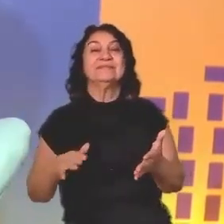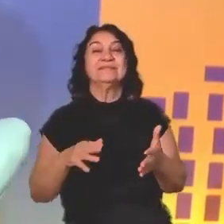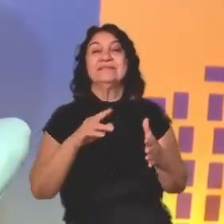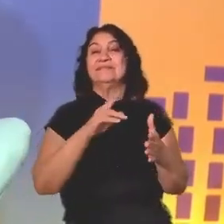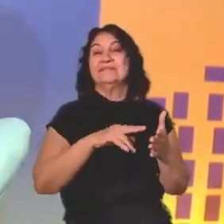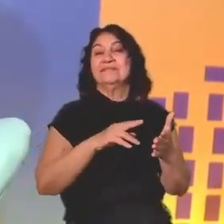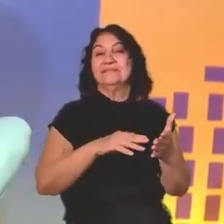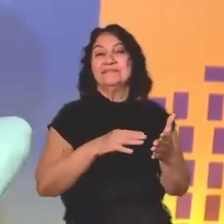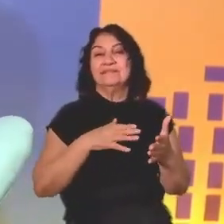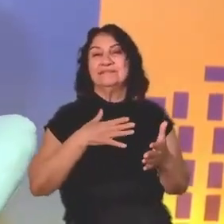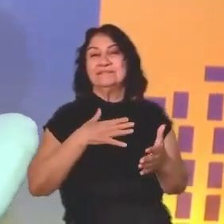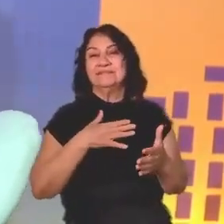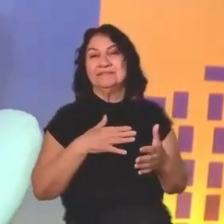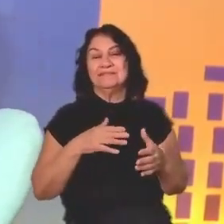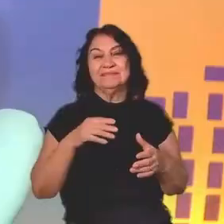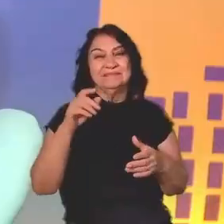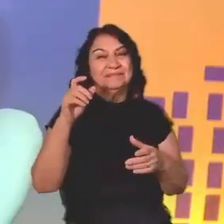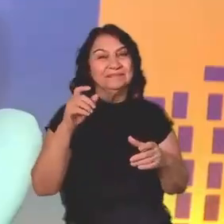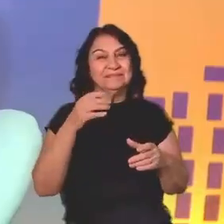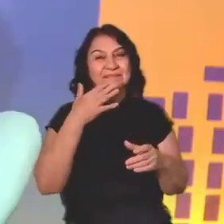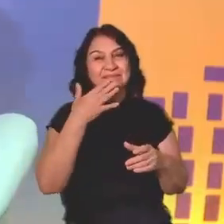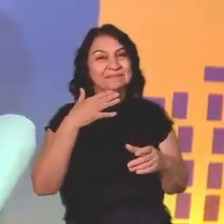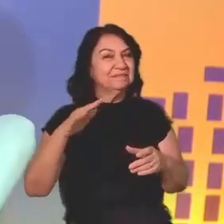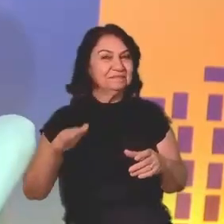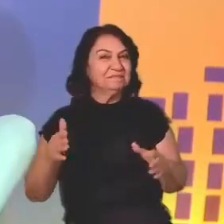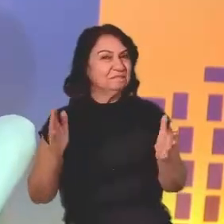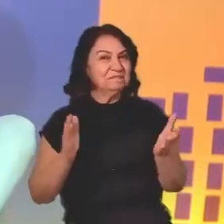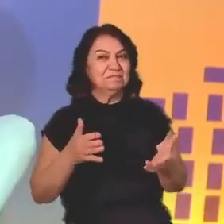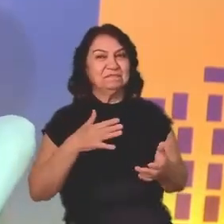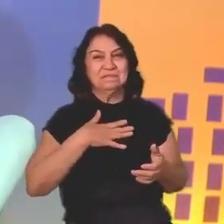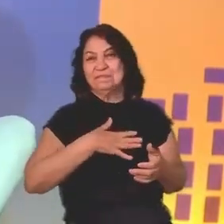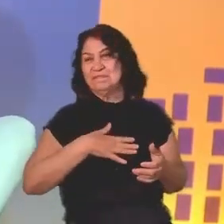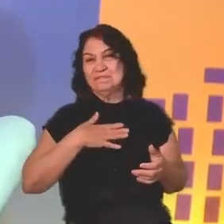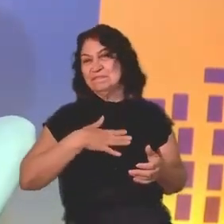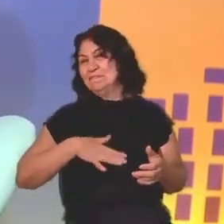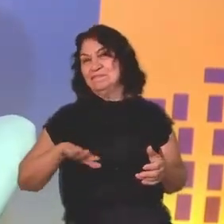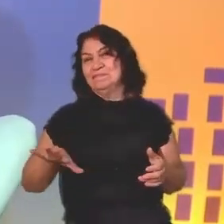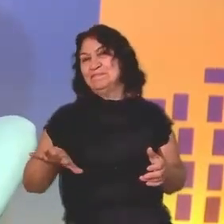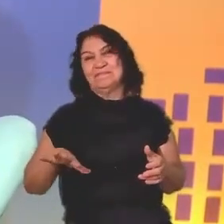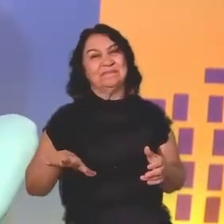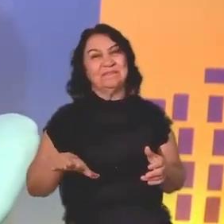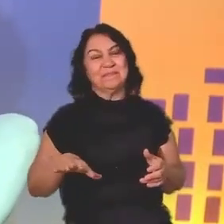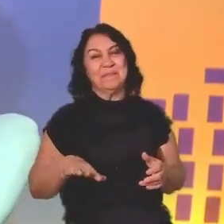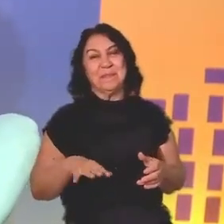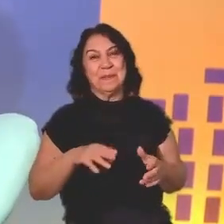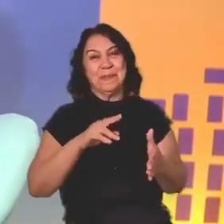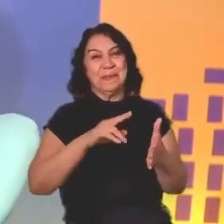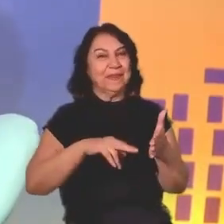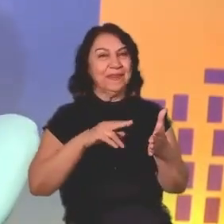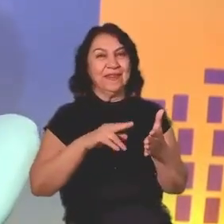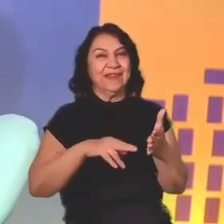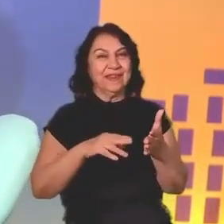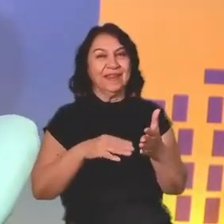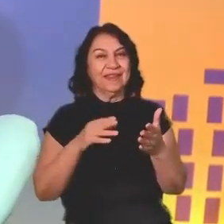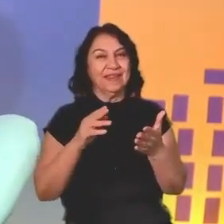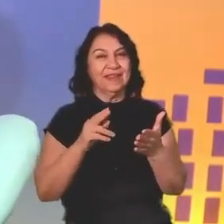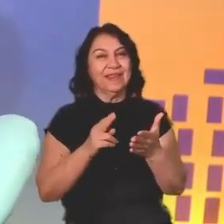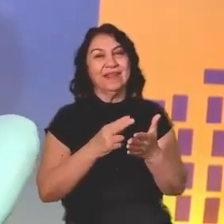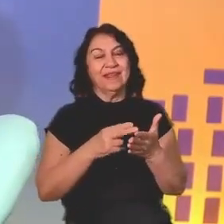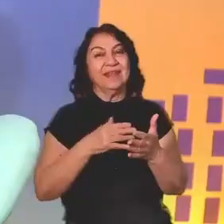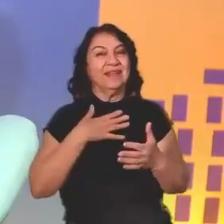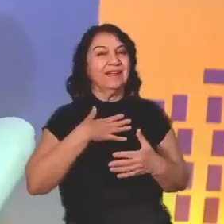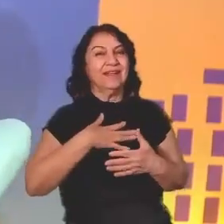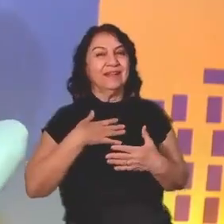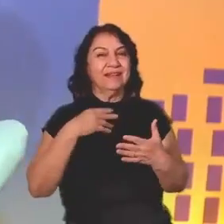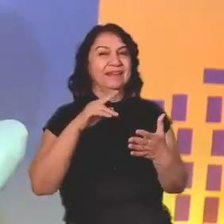que ninguém gosta, não. Hoje, com o celular, ler no celular. Eu acho que aprender a gostar da leitura,